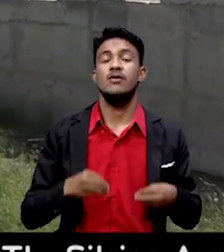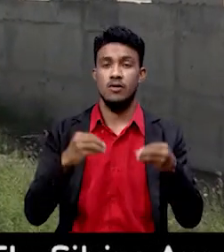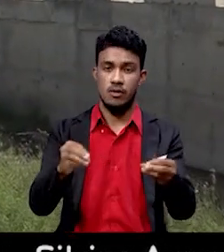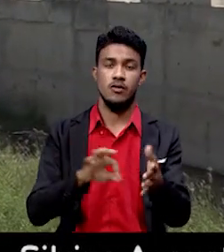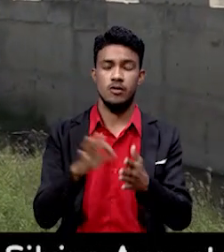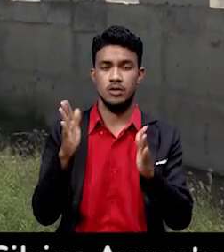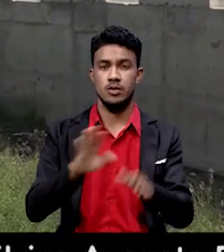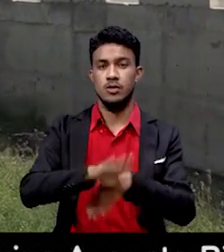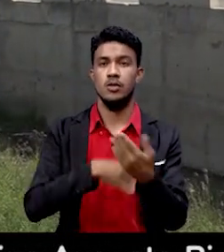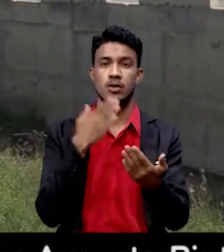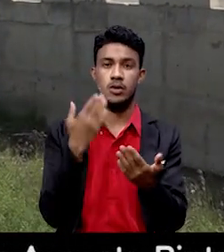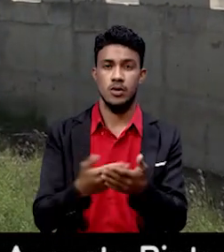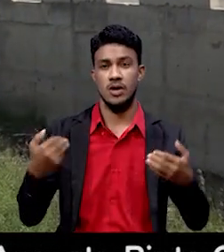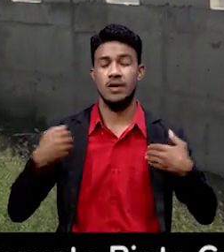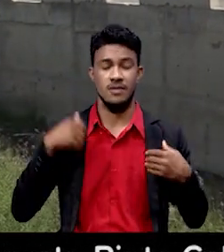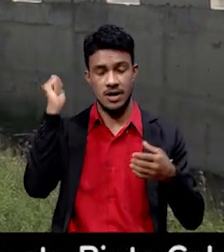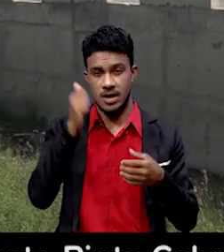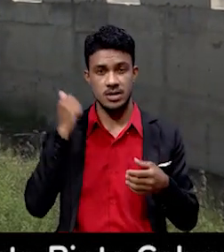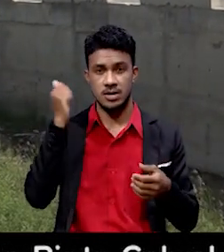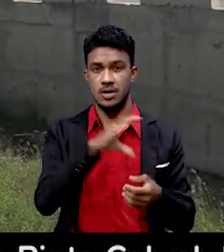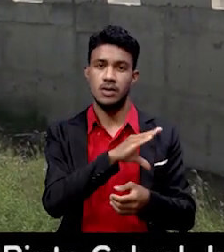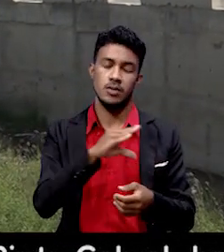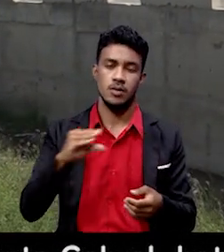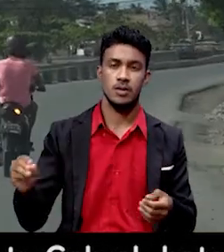iha oceano pacífico tropical, depois ni